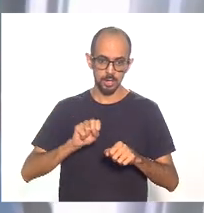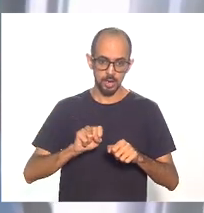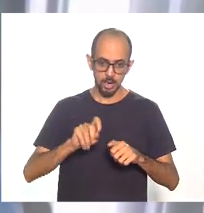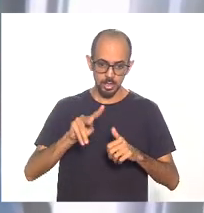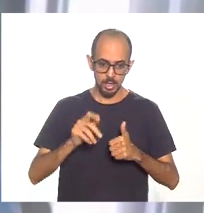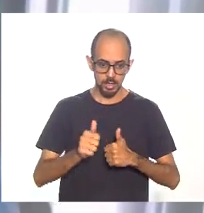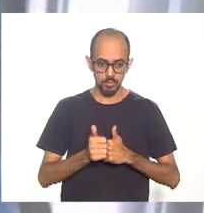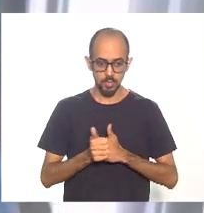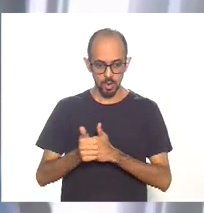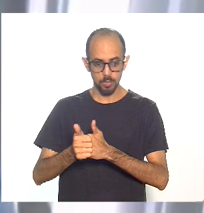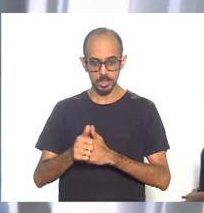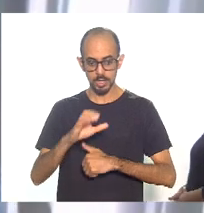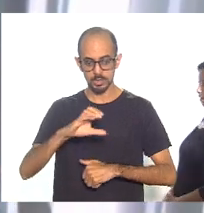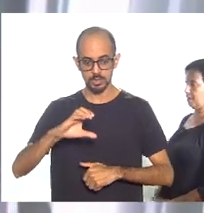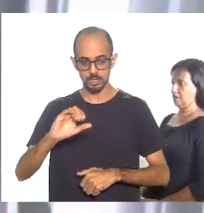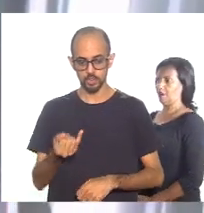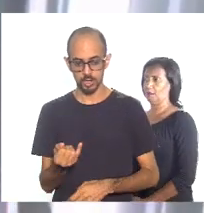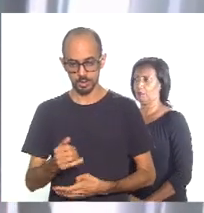acompanhar o substitutivo da CCJ.